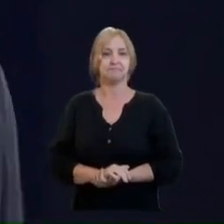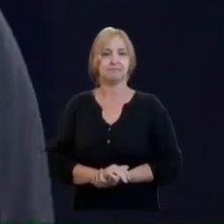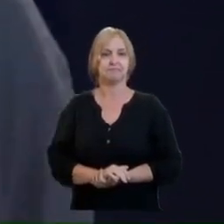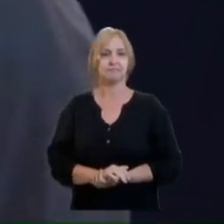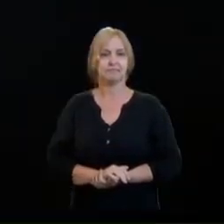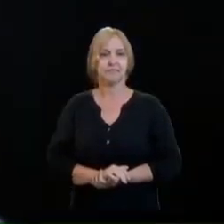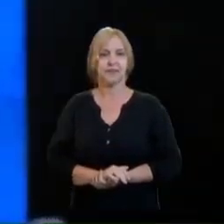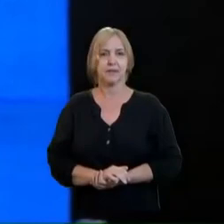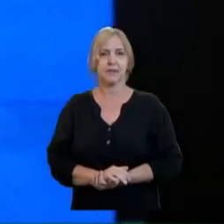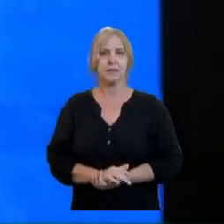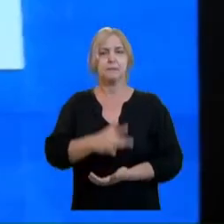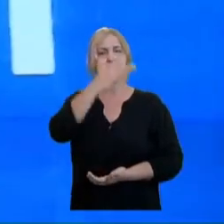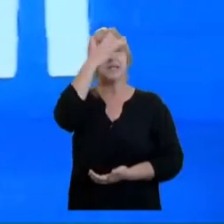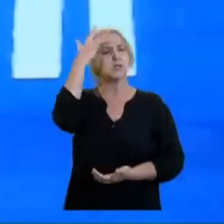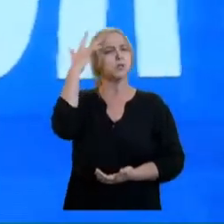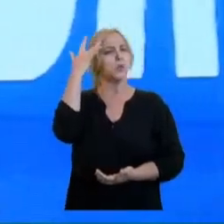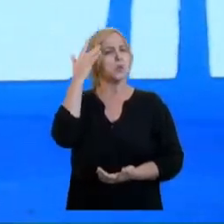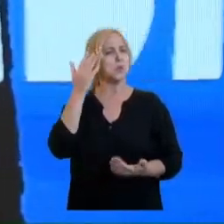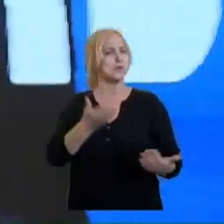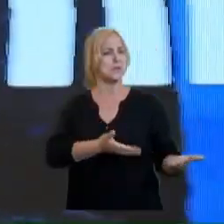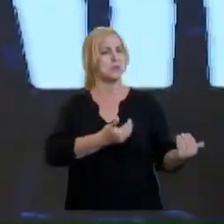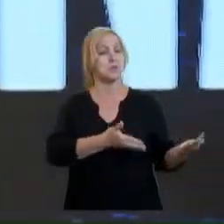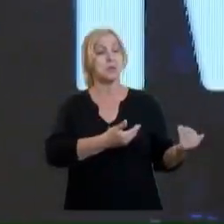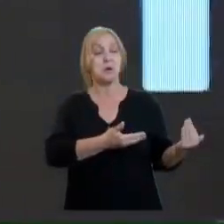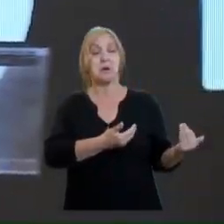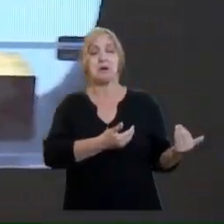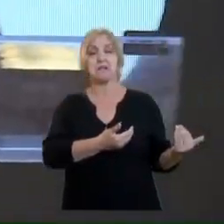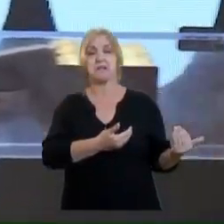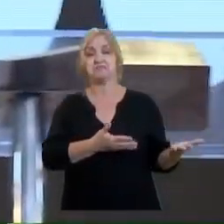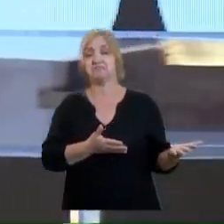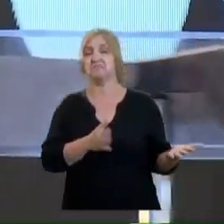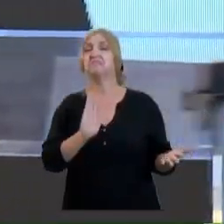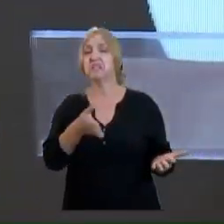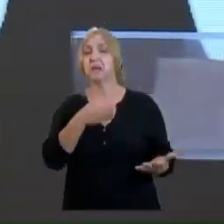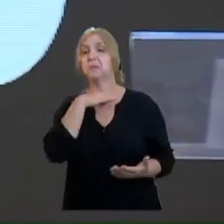Quantas pessoas mais jovens do que eu já morreram?